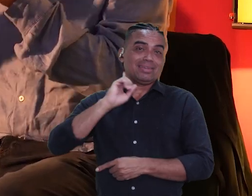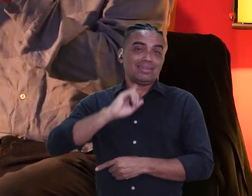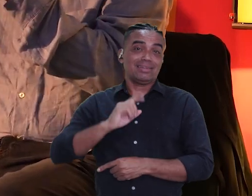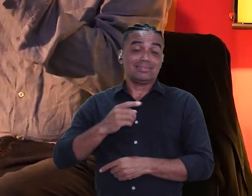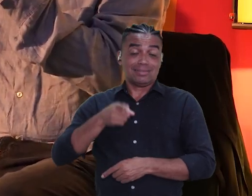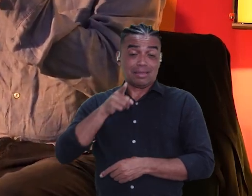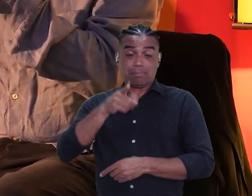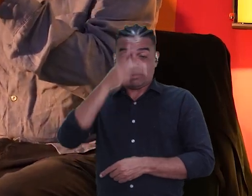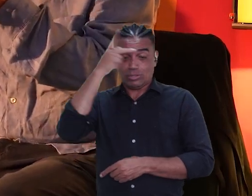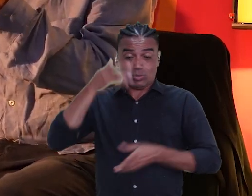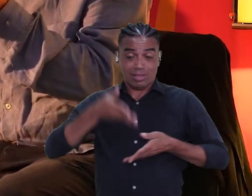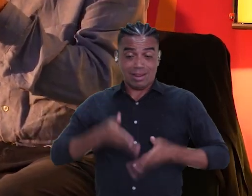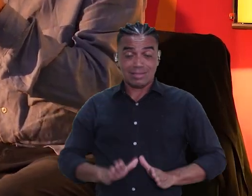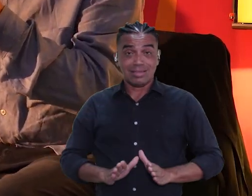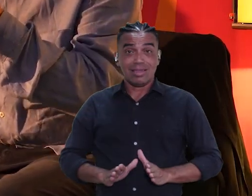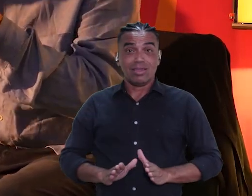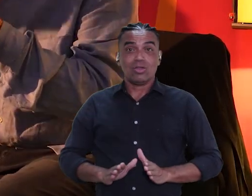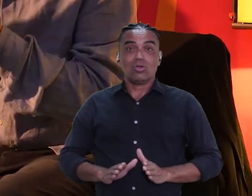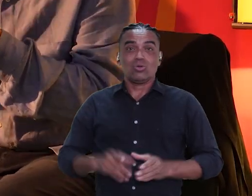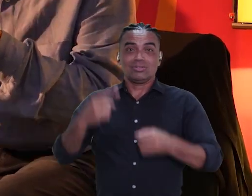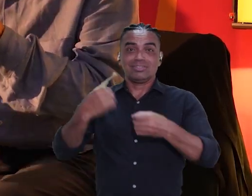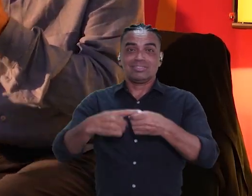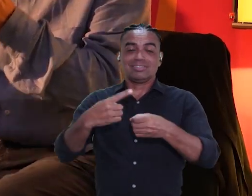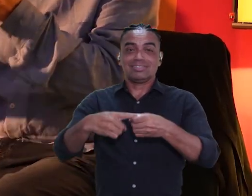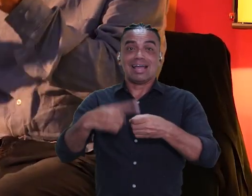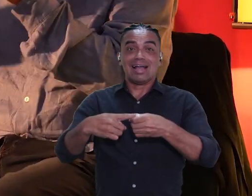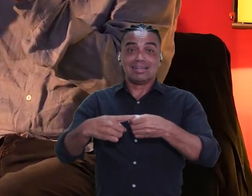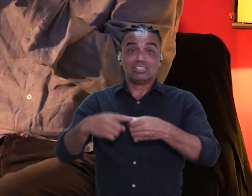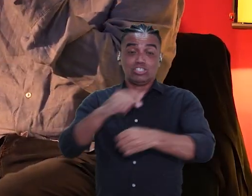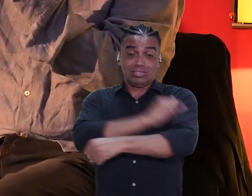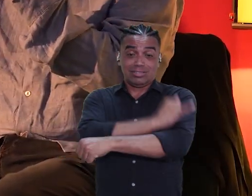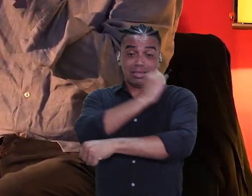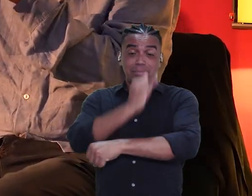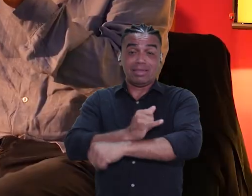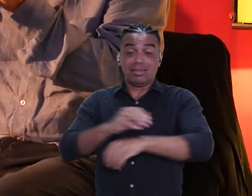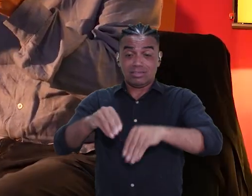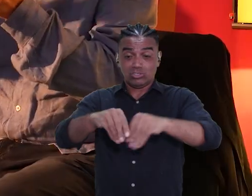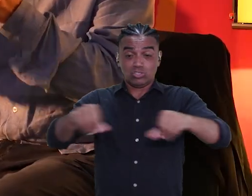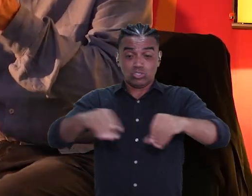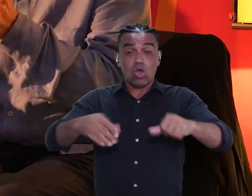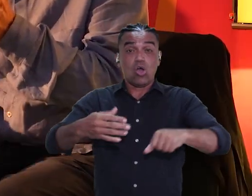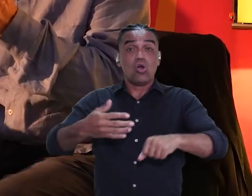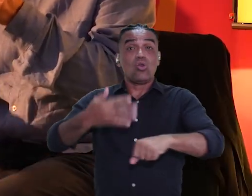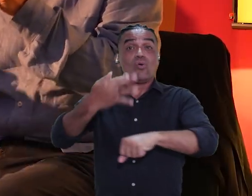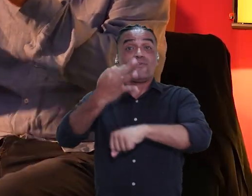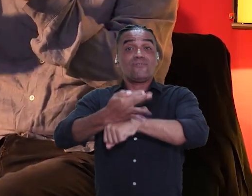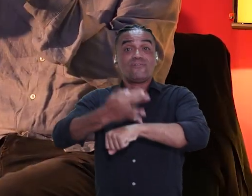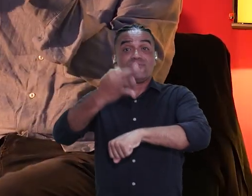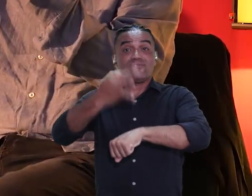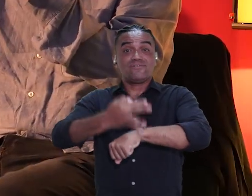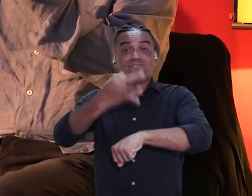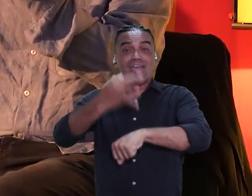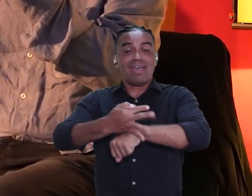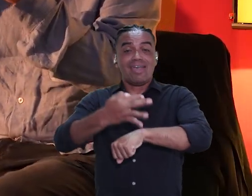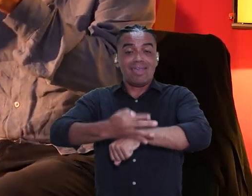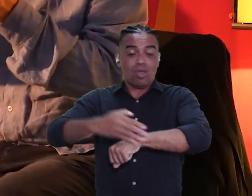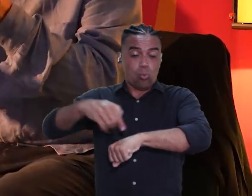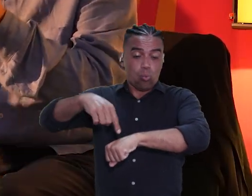cidade onde o solo é de ferro, 90% de ferro nas